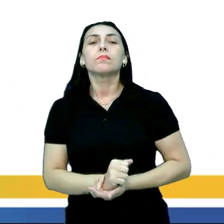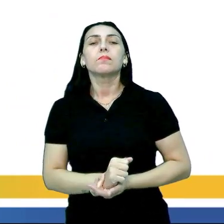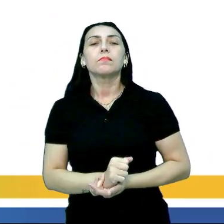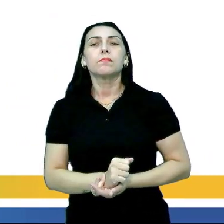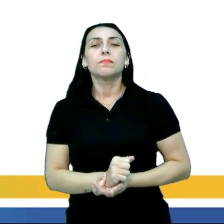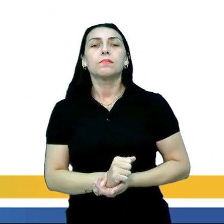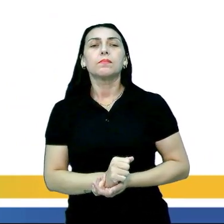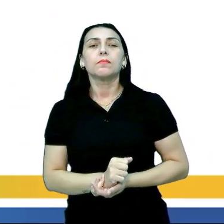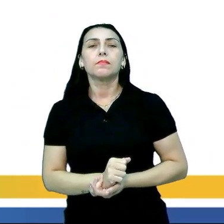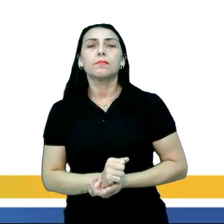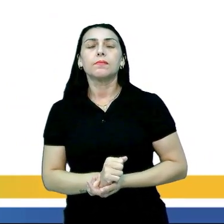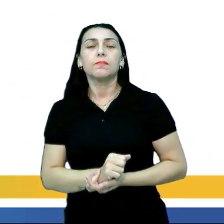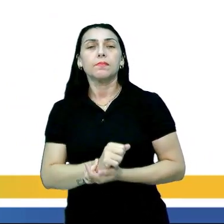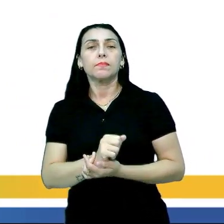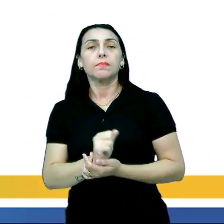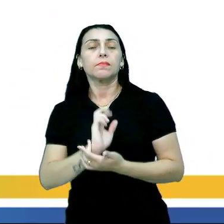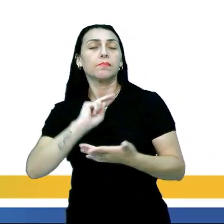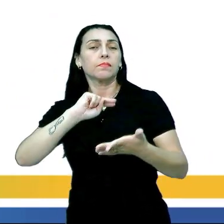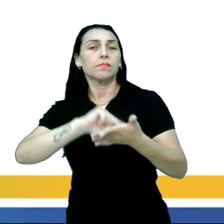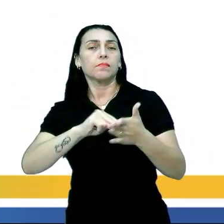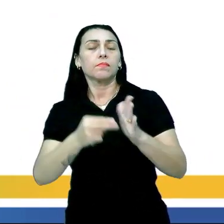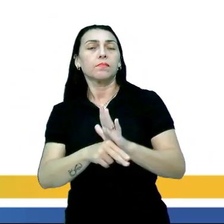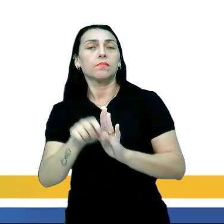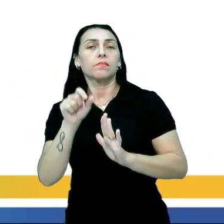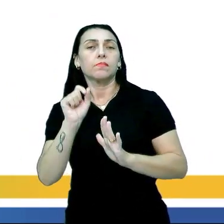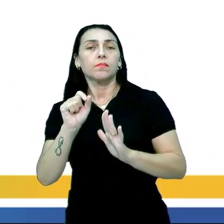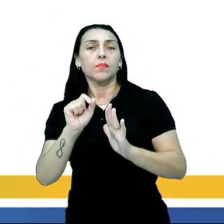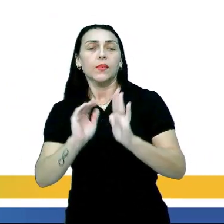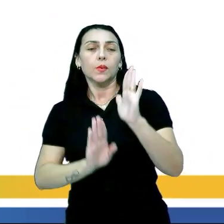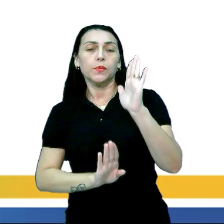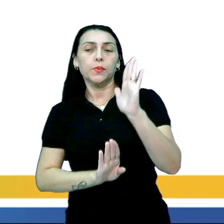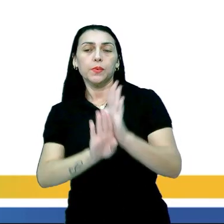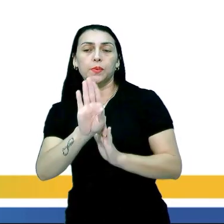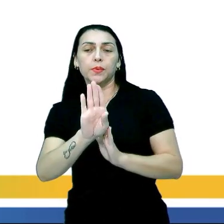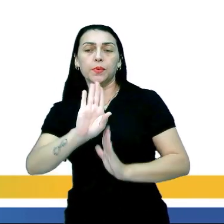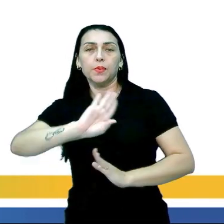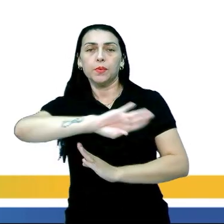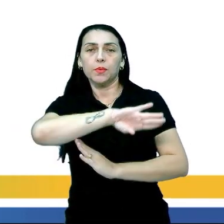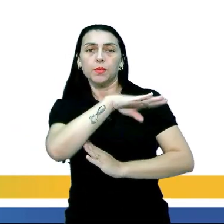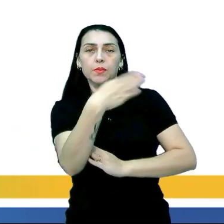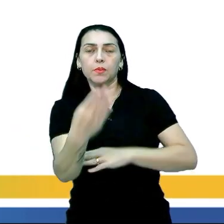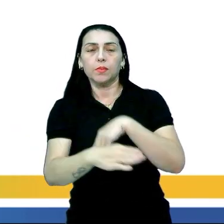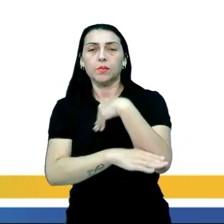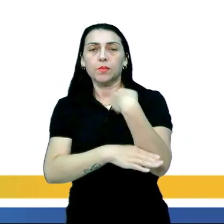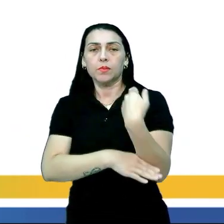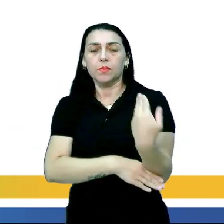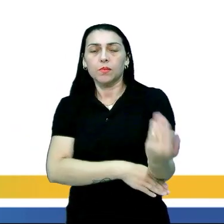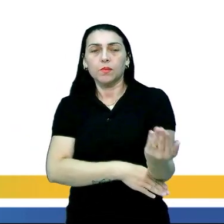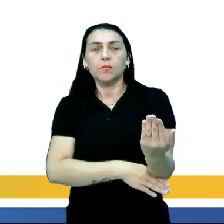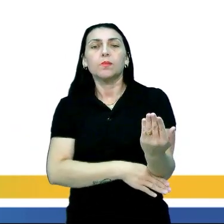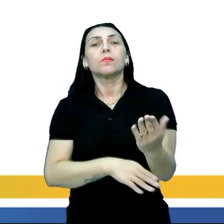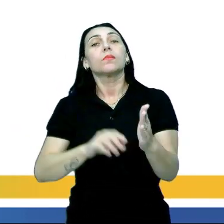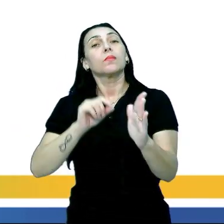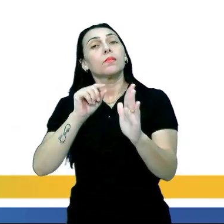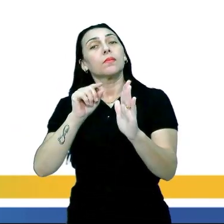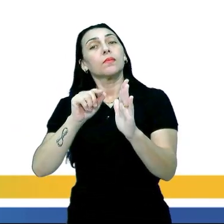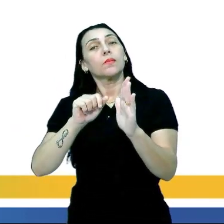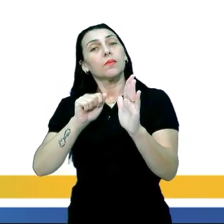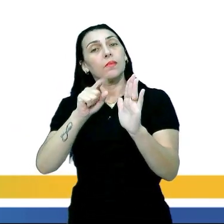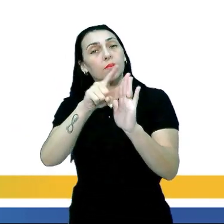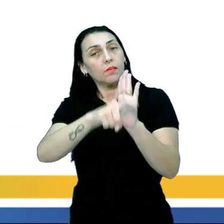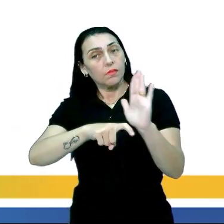essa faixa diz respeito justamente ao avanço do desmatamento por essas frentes agropecuárias, que